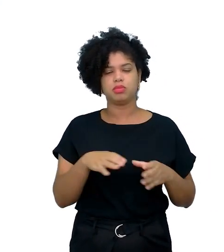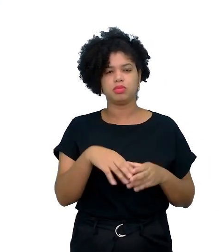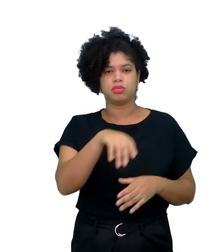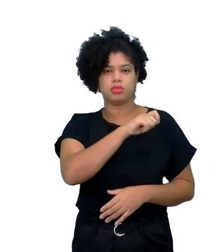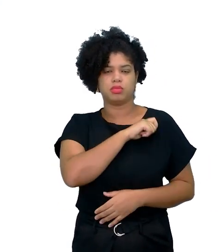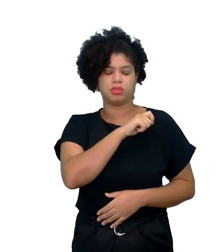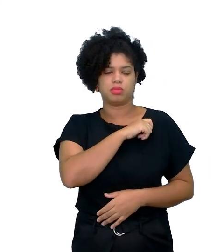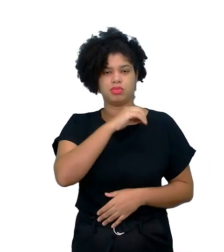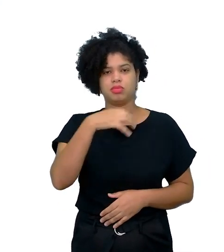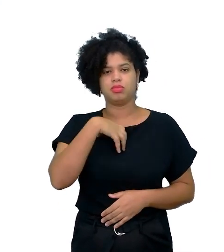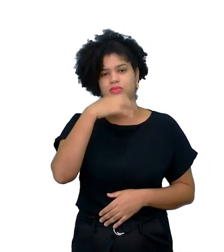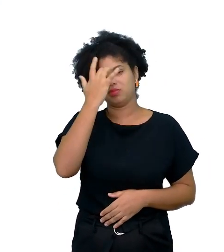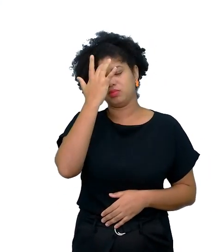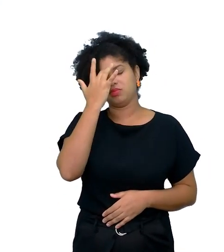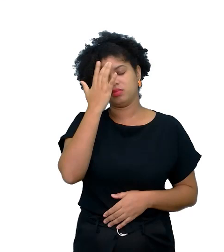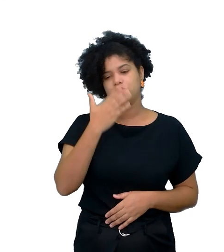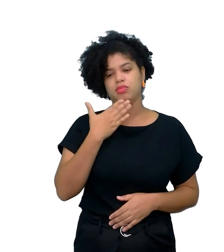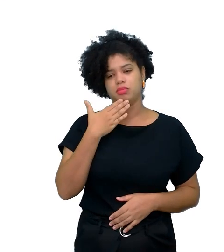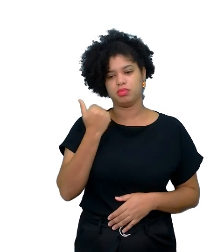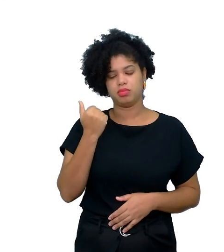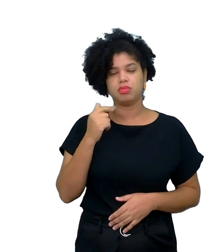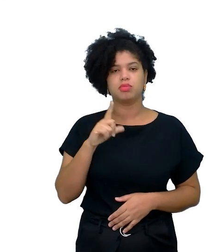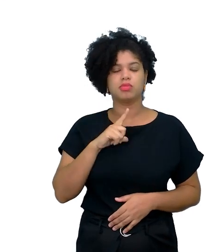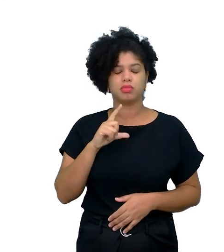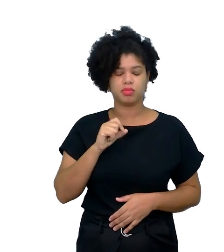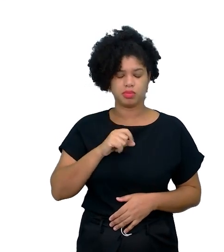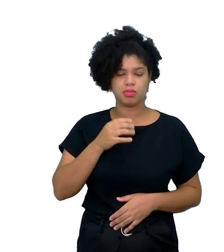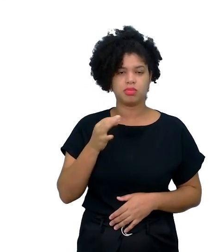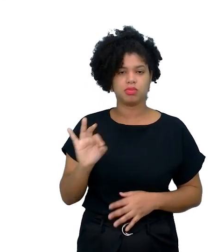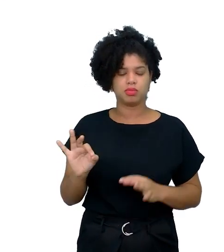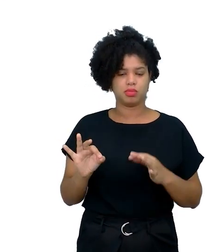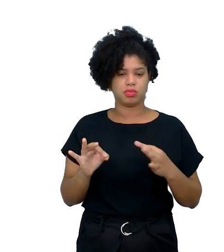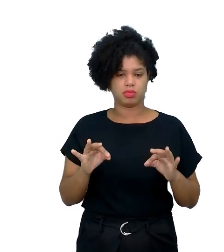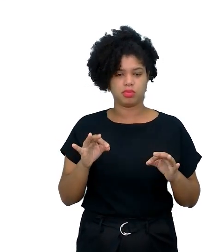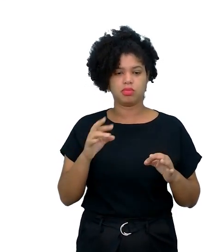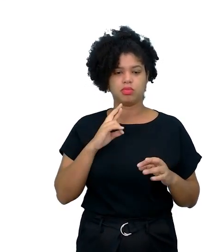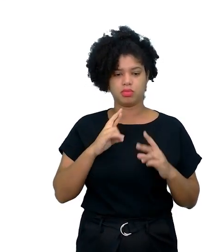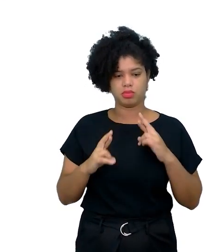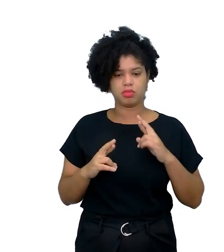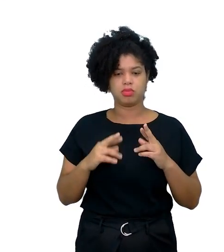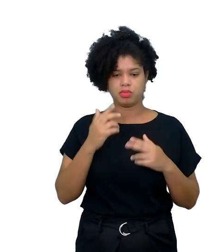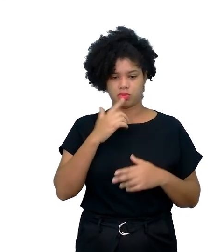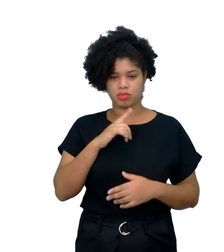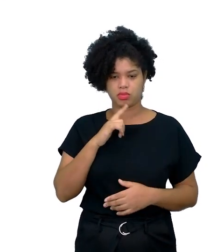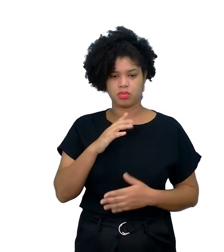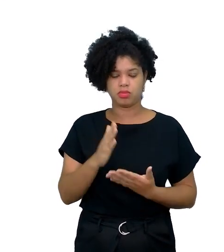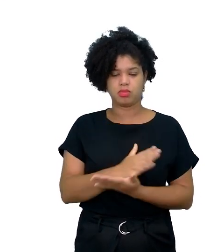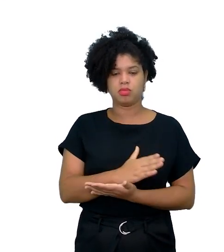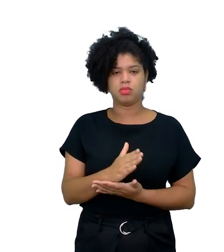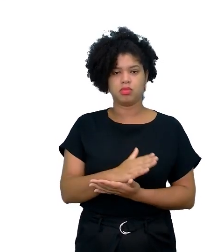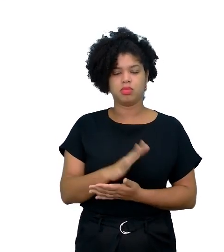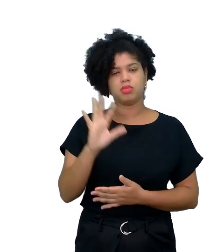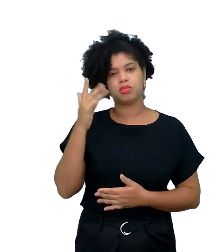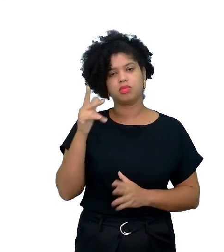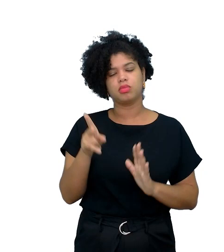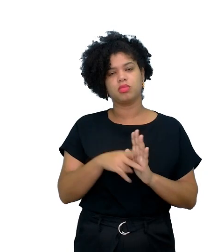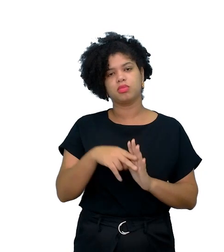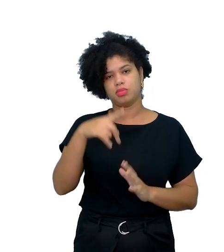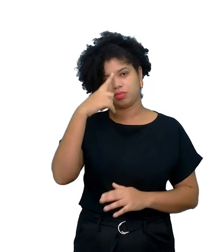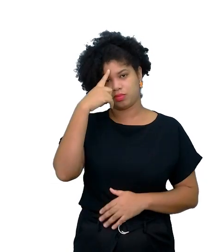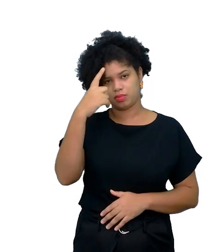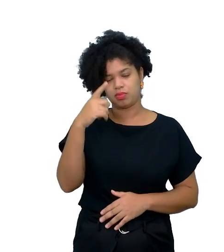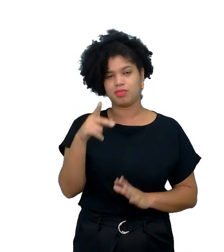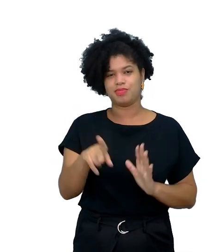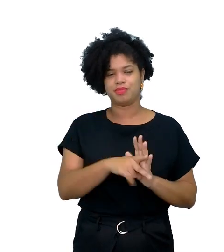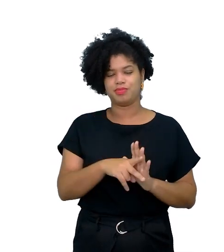mais facilidade, aí, têm mais acertos, né, nesse tipo de situações, problemas da ideia aí